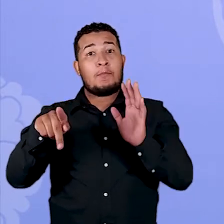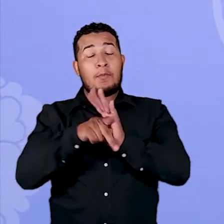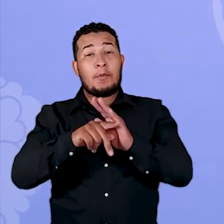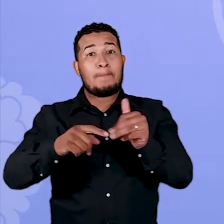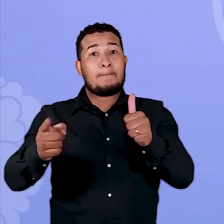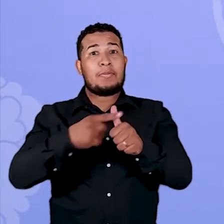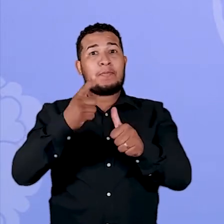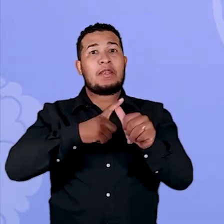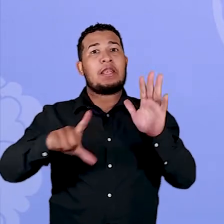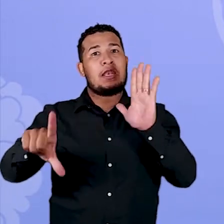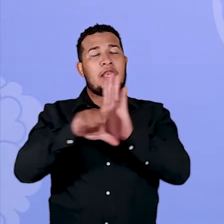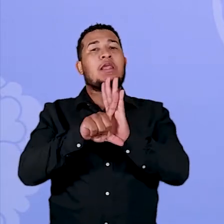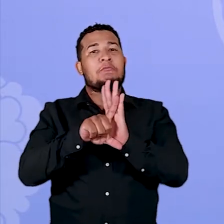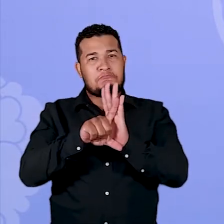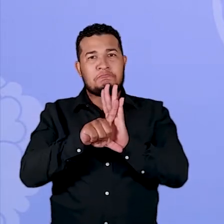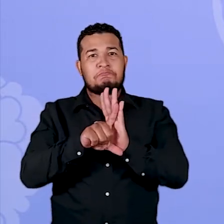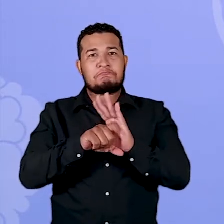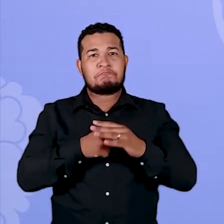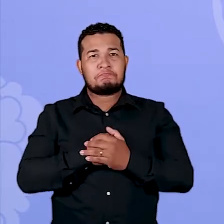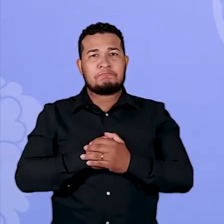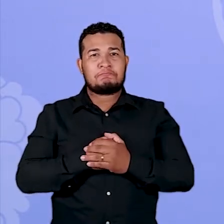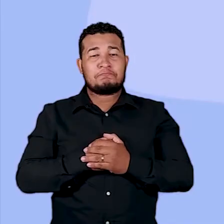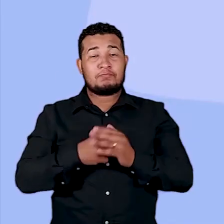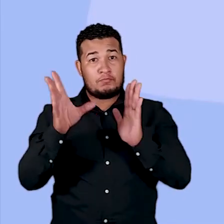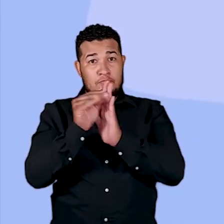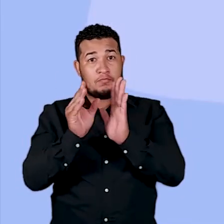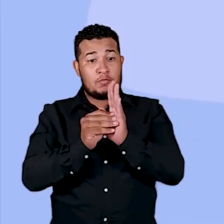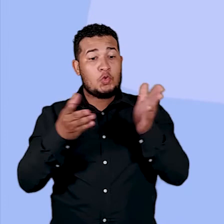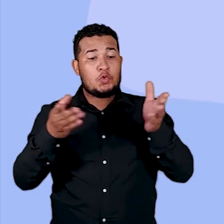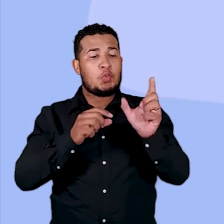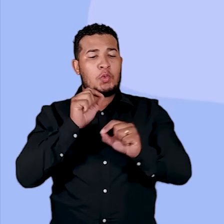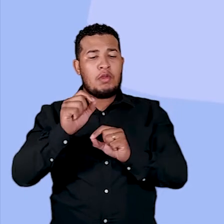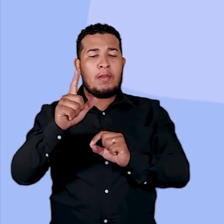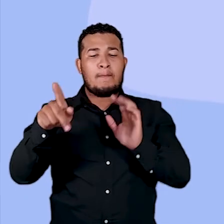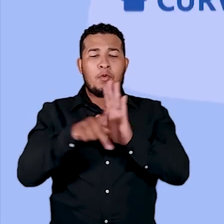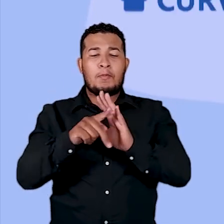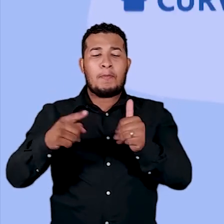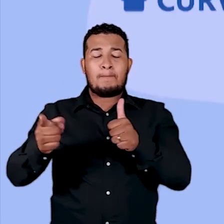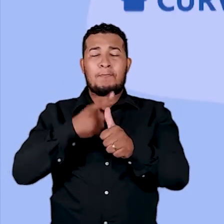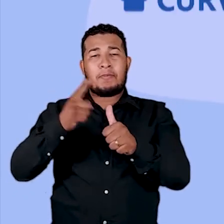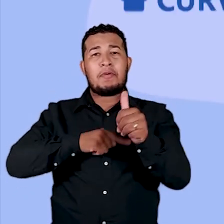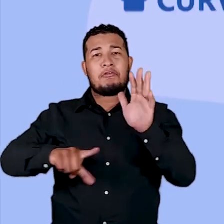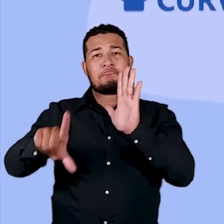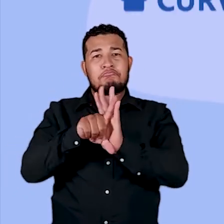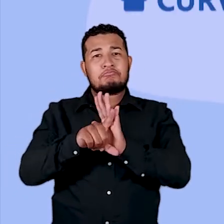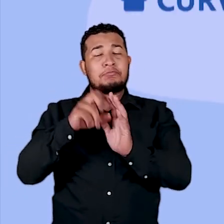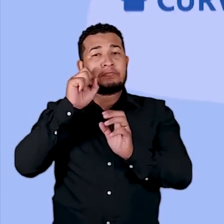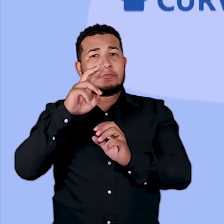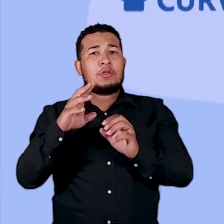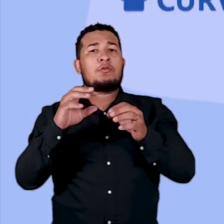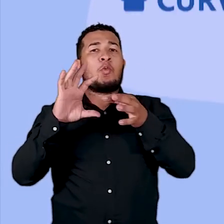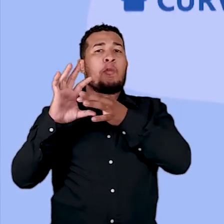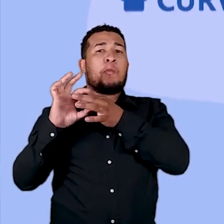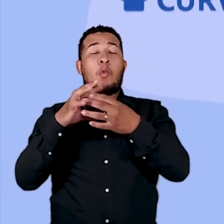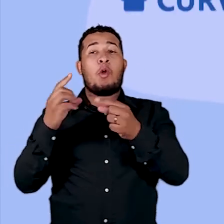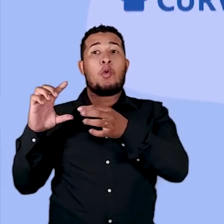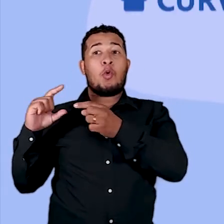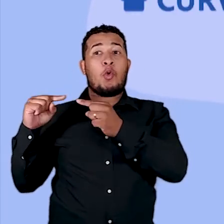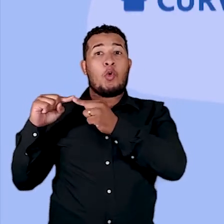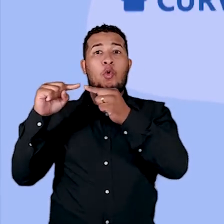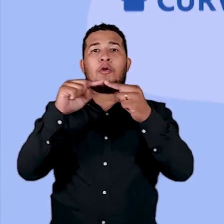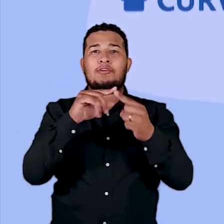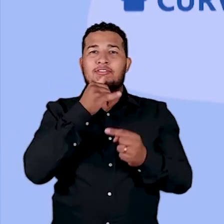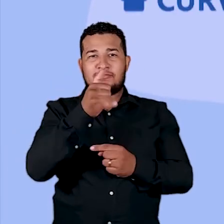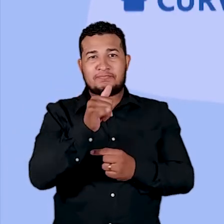lei de Ohm. Então vamos para o conteúdo da aula de hoje. Então, primeira lei de Ohm, falaremos aí hoje sobre o conceito de